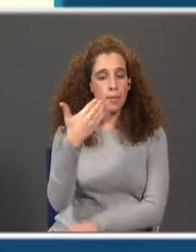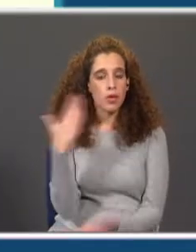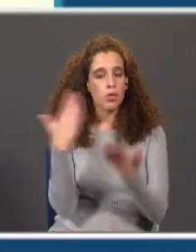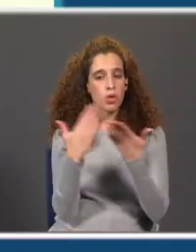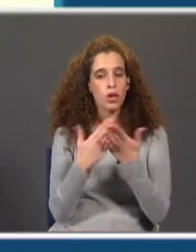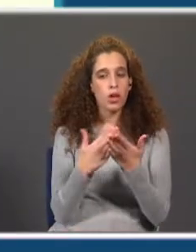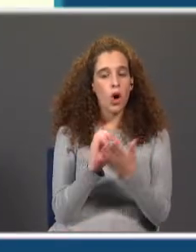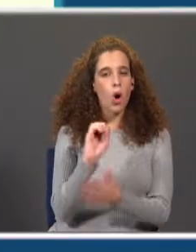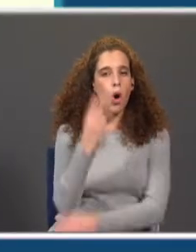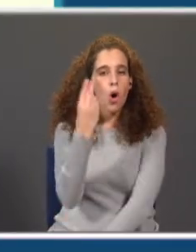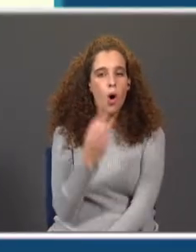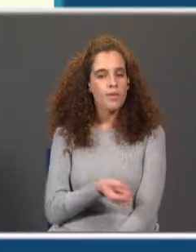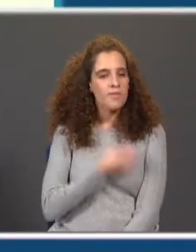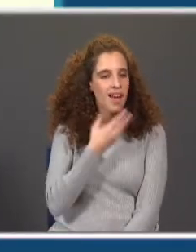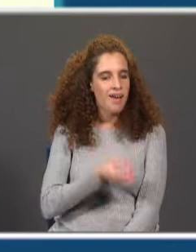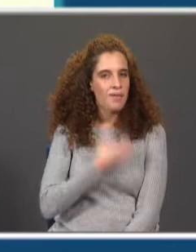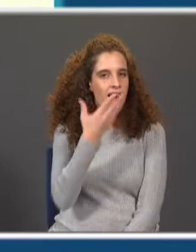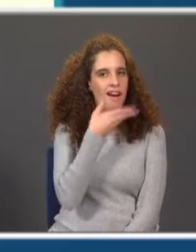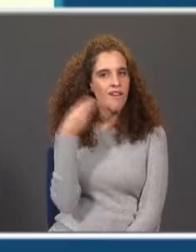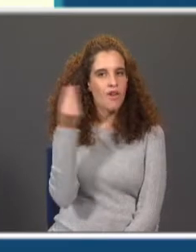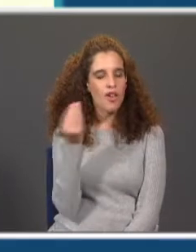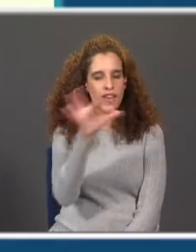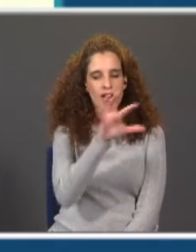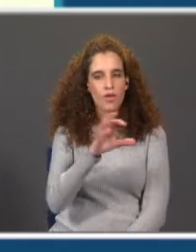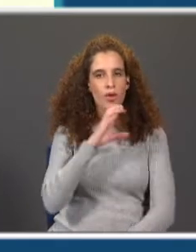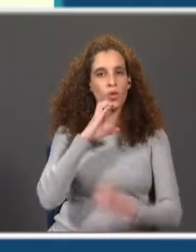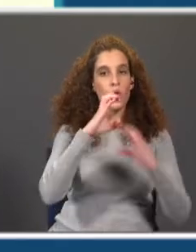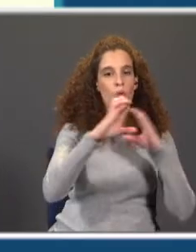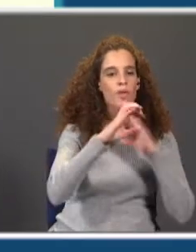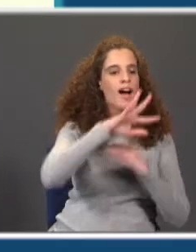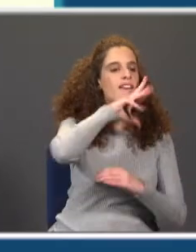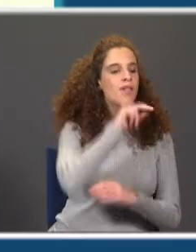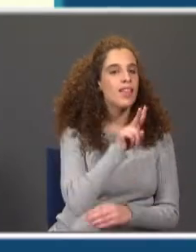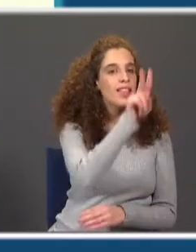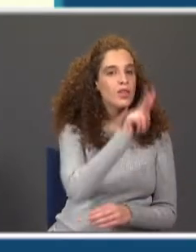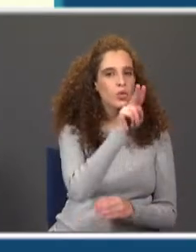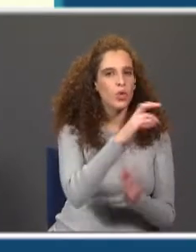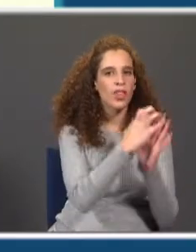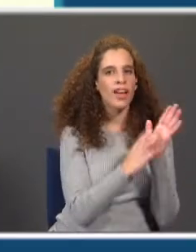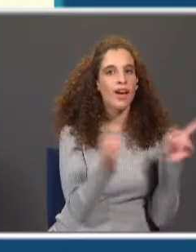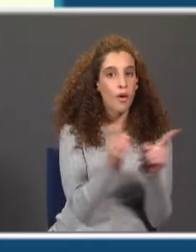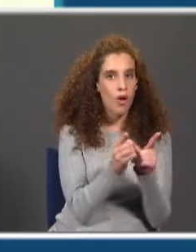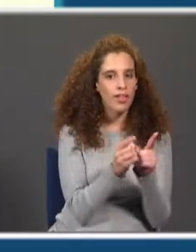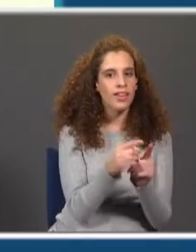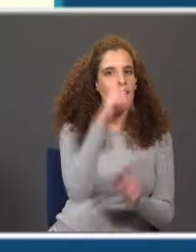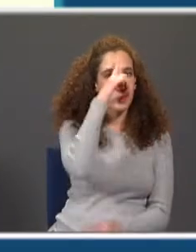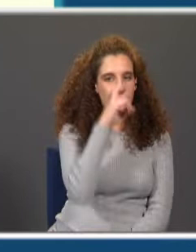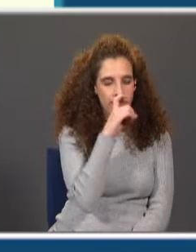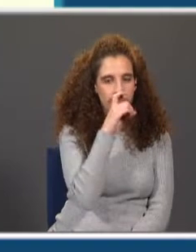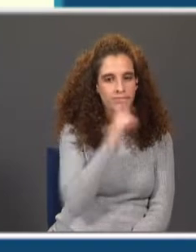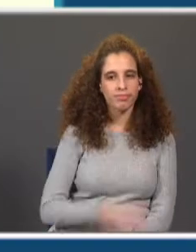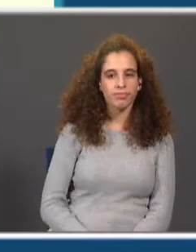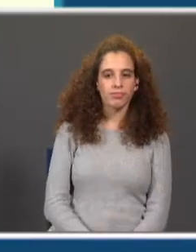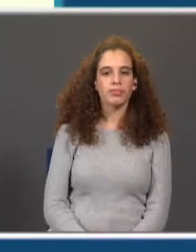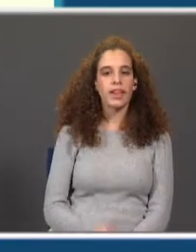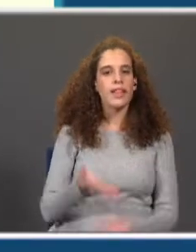ou as suas paixões adolescentes e a forma como as comunicava à mãe na segunda crónica, recordas-te? Através de um